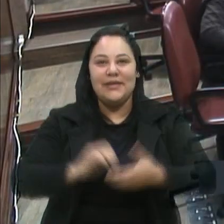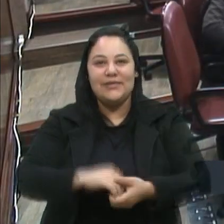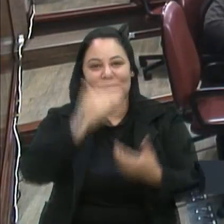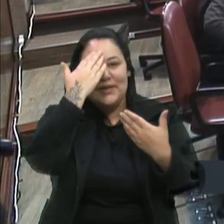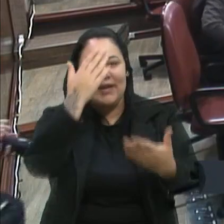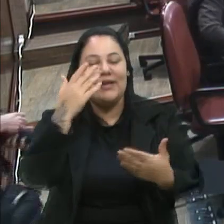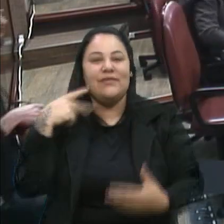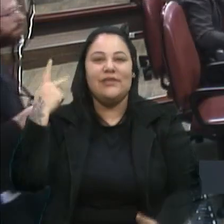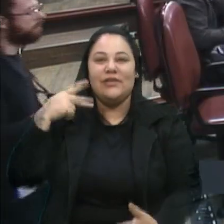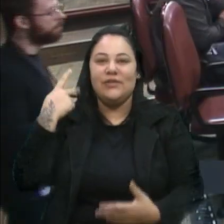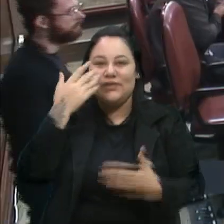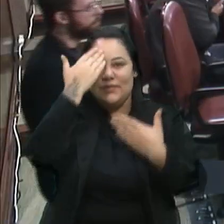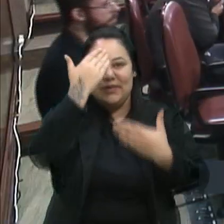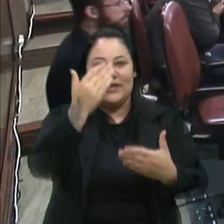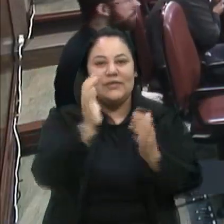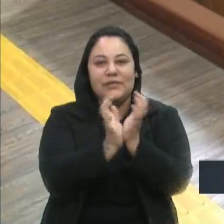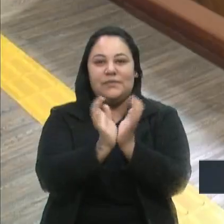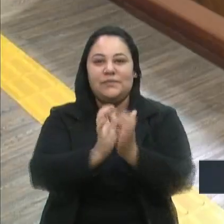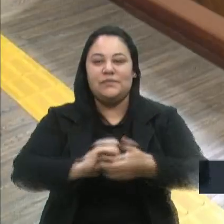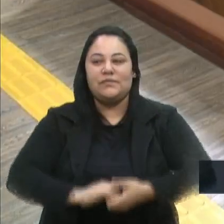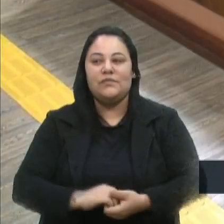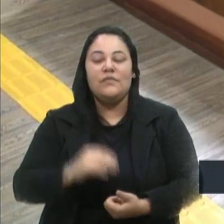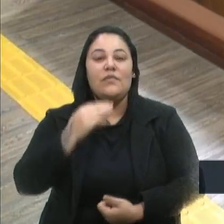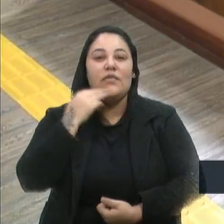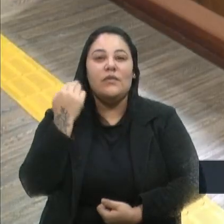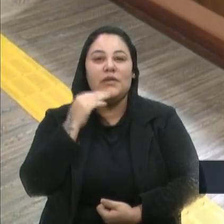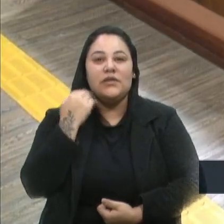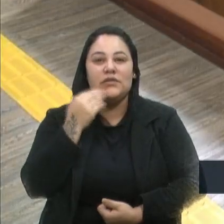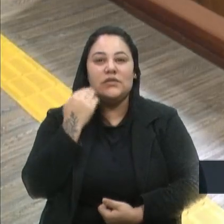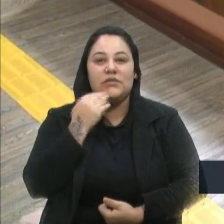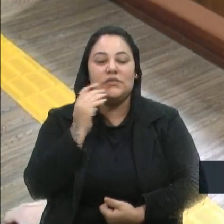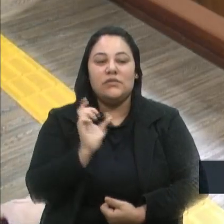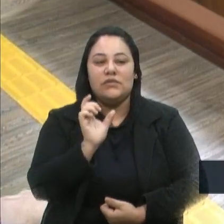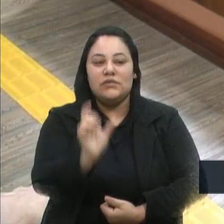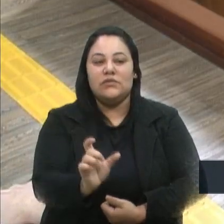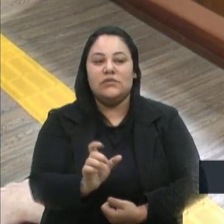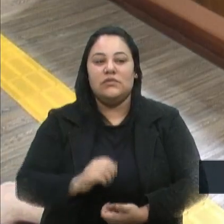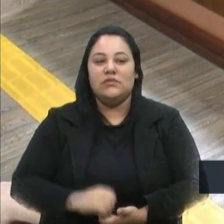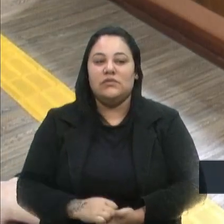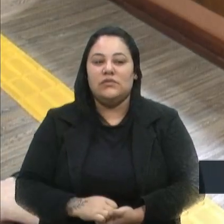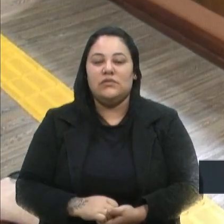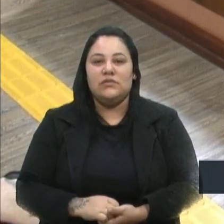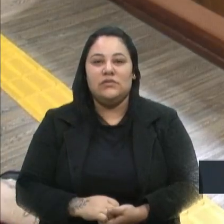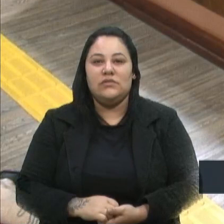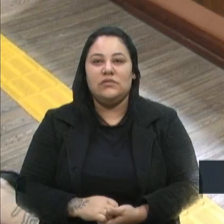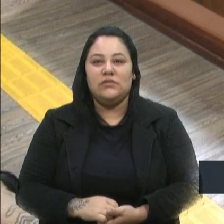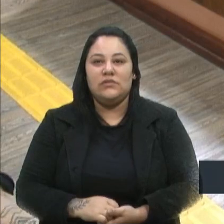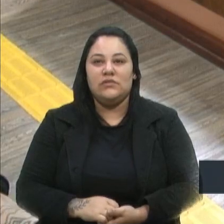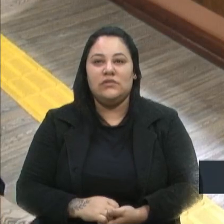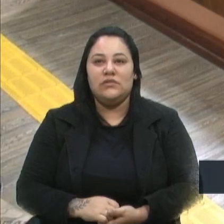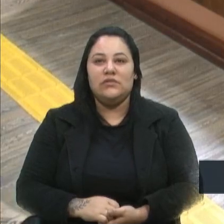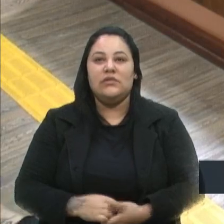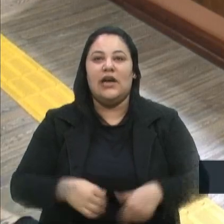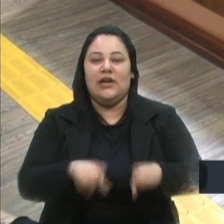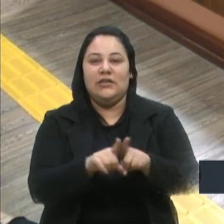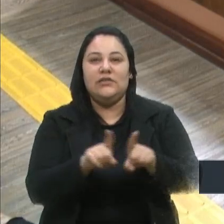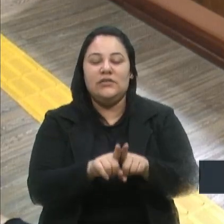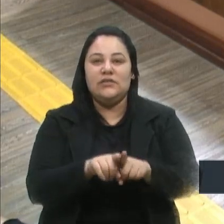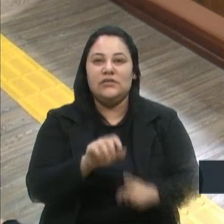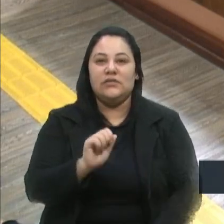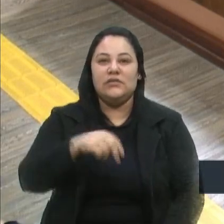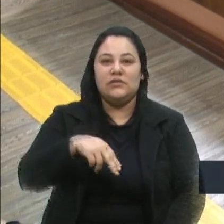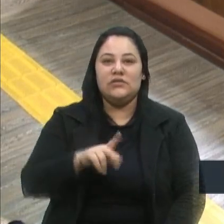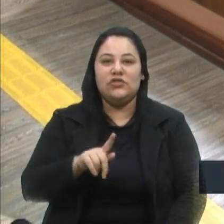colegas. Obrigado. Marisol Santos, com a palavra. Obrigada, presidente. Colegas, beijo. Ângela, que notícia linda.